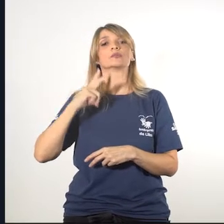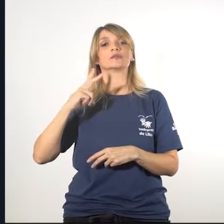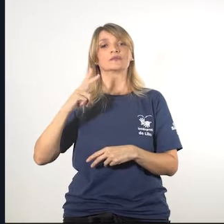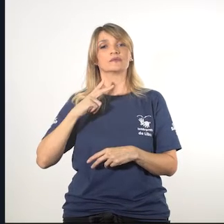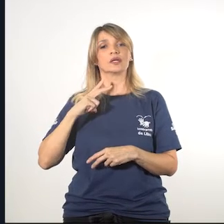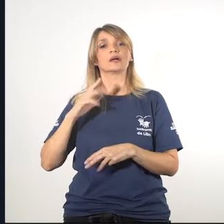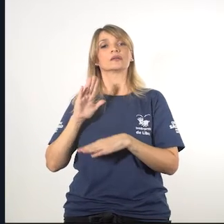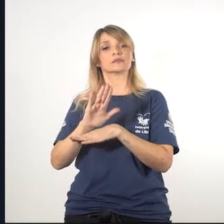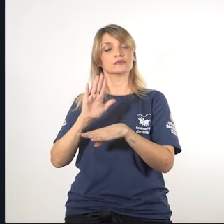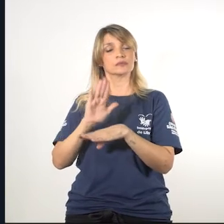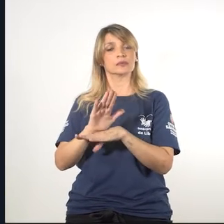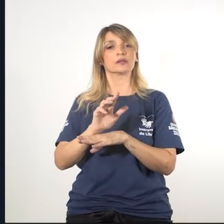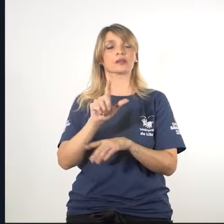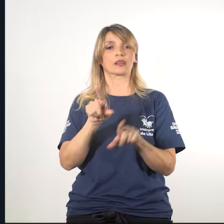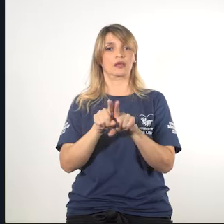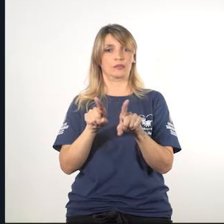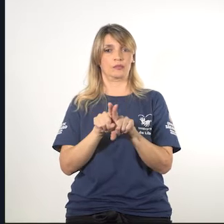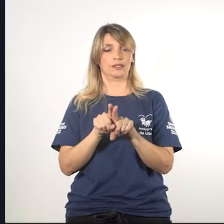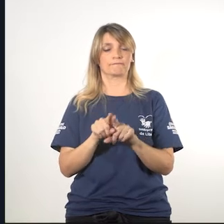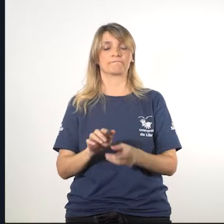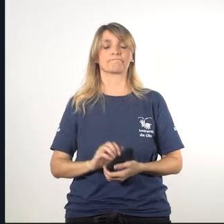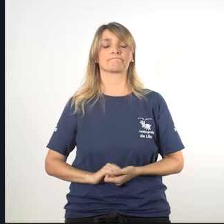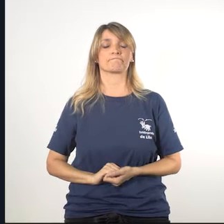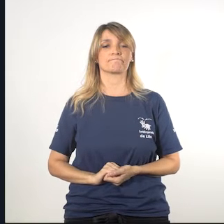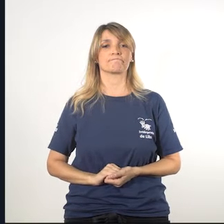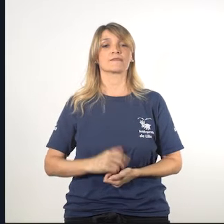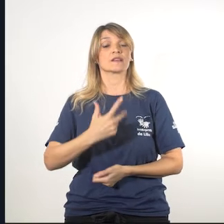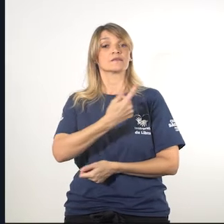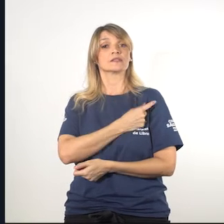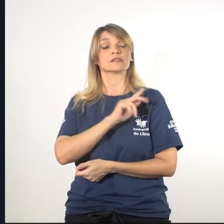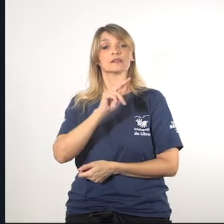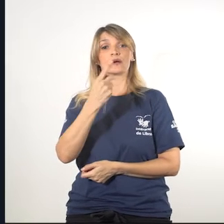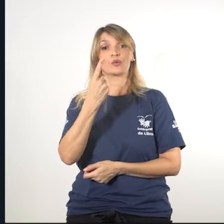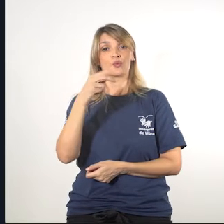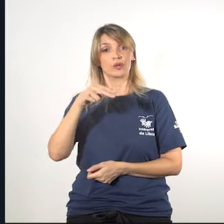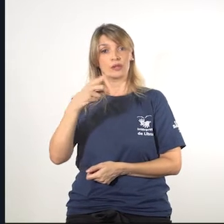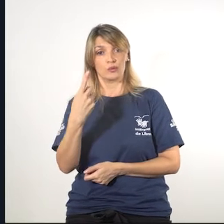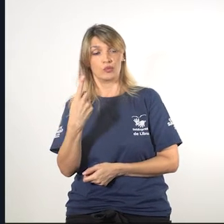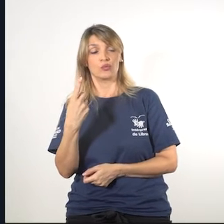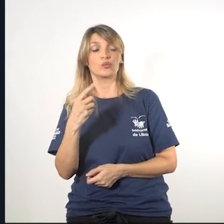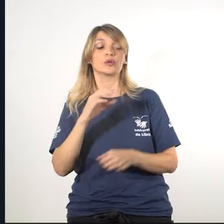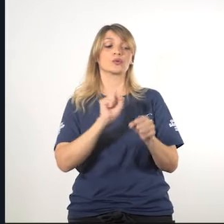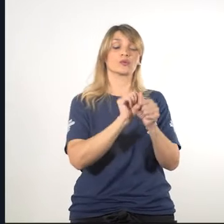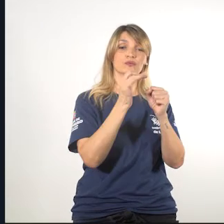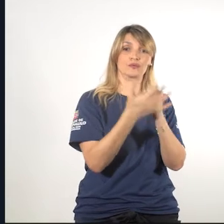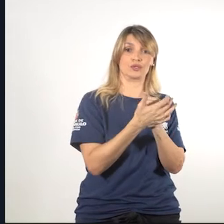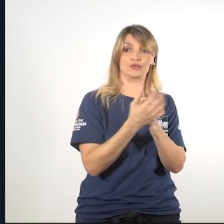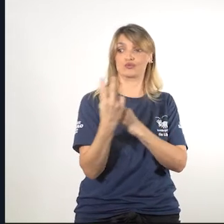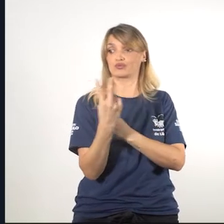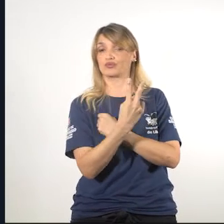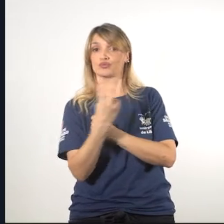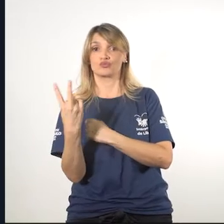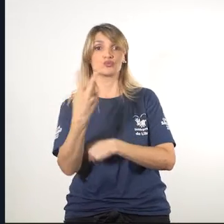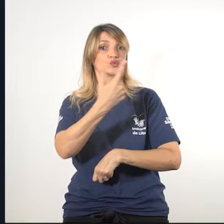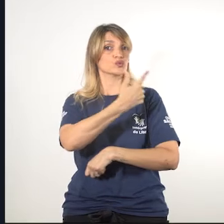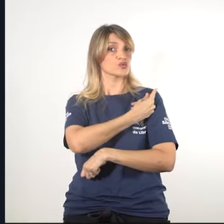Finalmente, prefeito, a vacina da influenza e a vacina Covid, né?